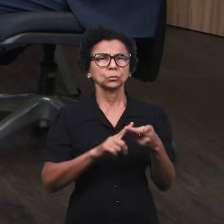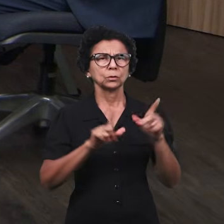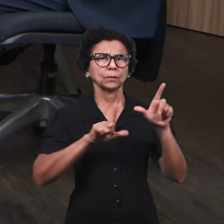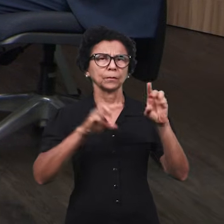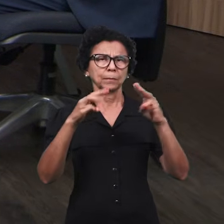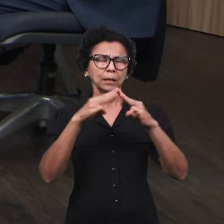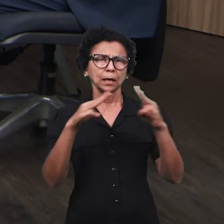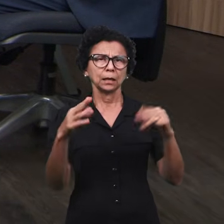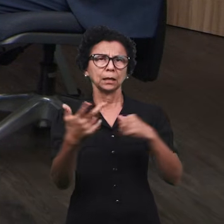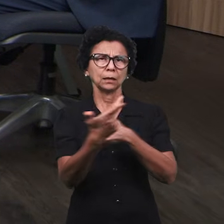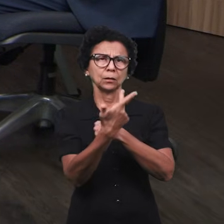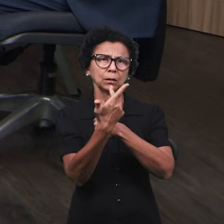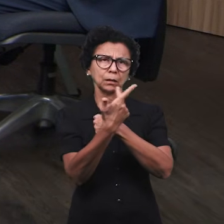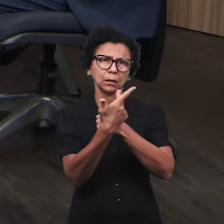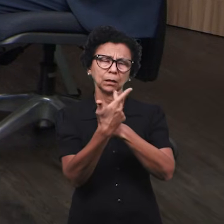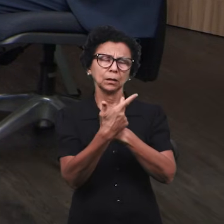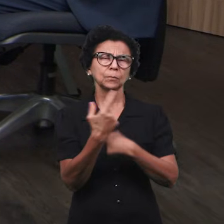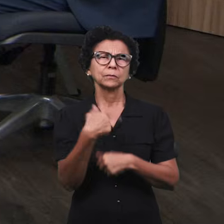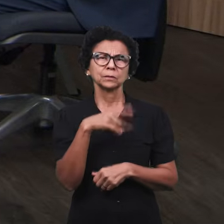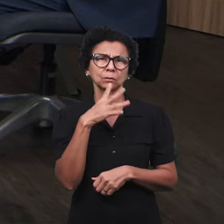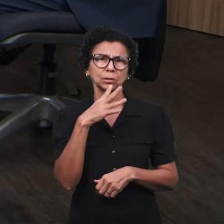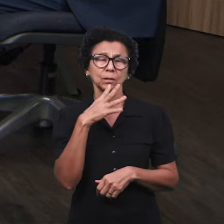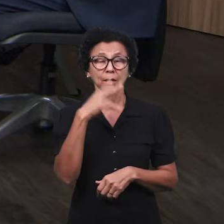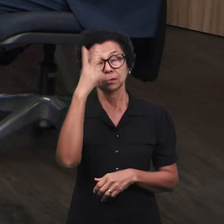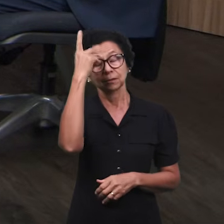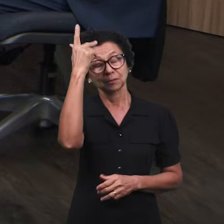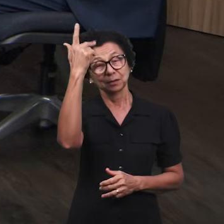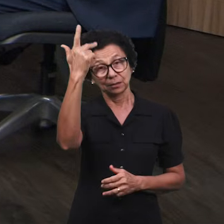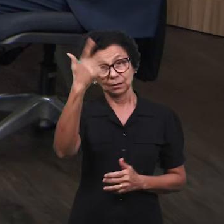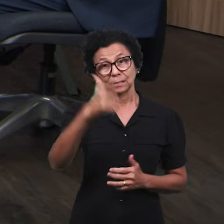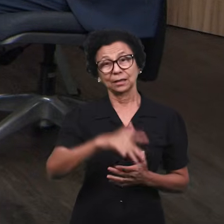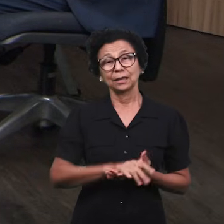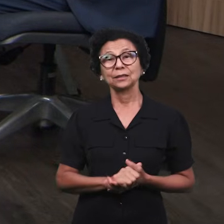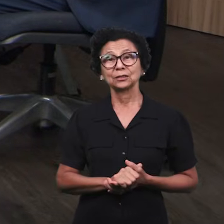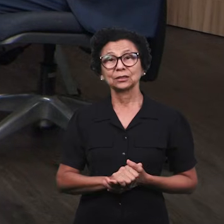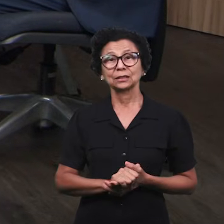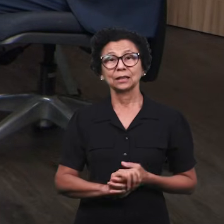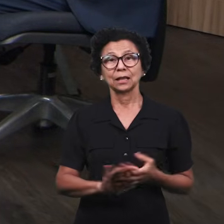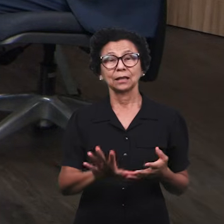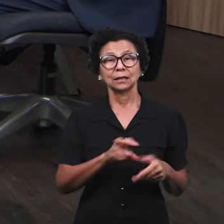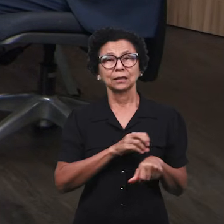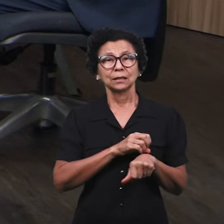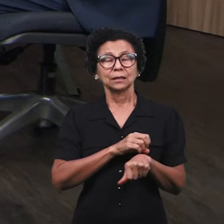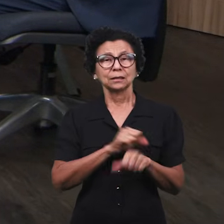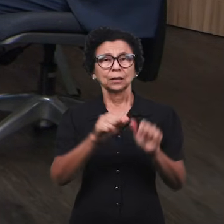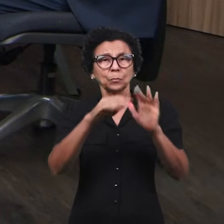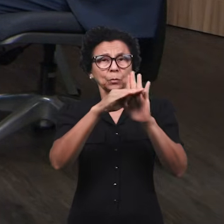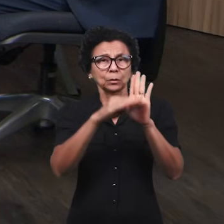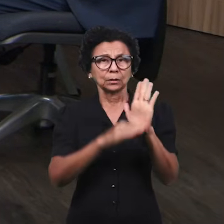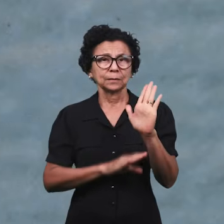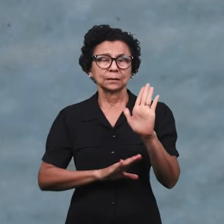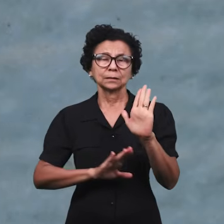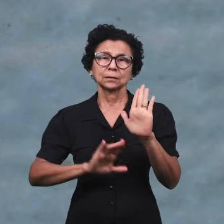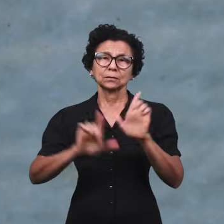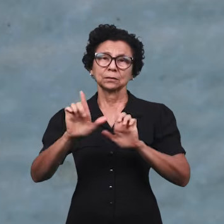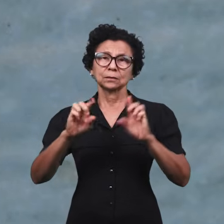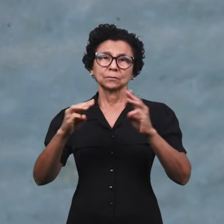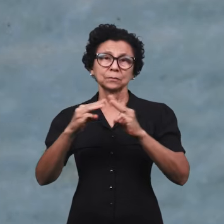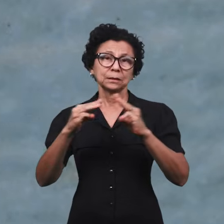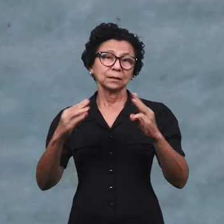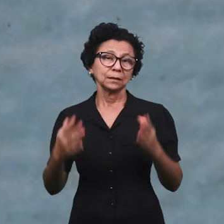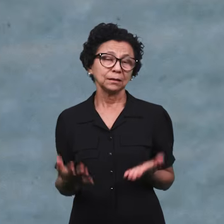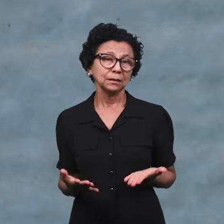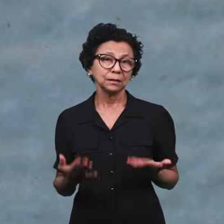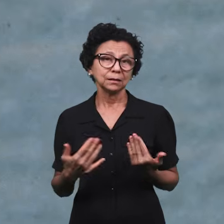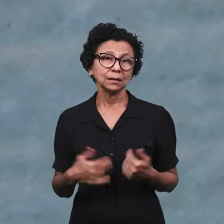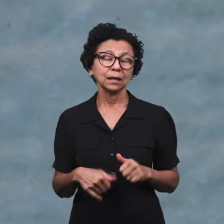câmera. Você já sabe, você conhece a Priscila, das transmissões que nós temos, da programação que nós temos, que é uma programação